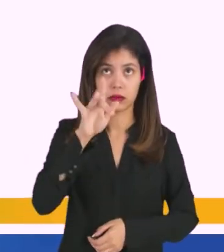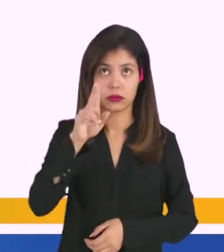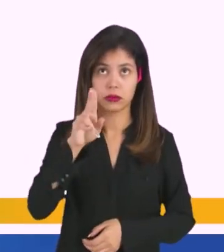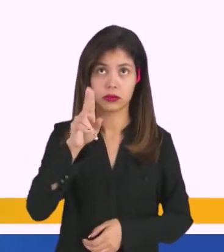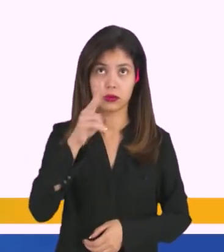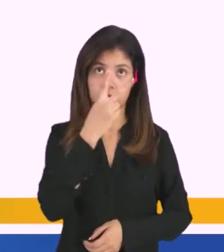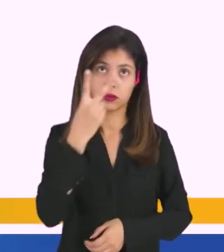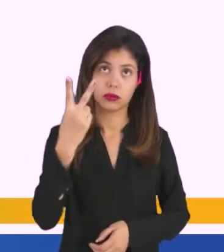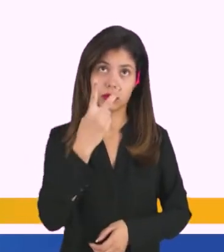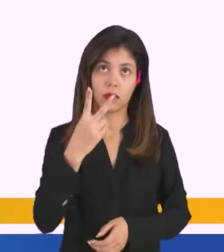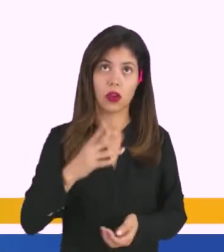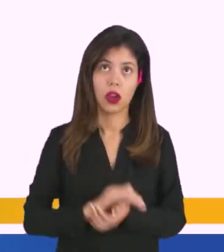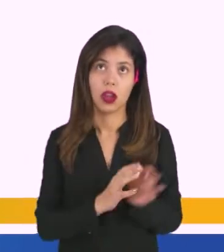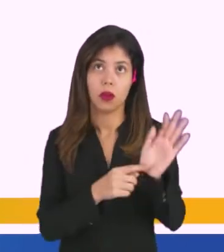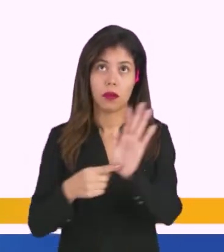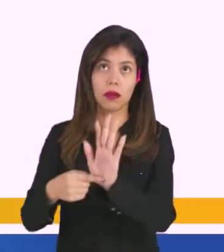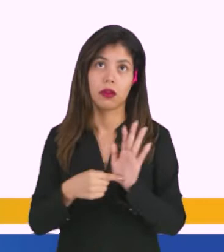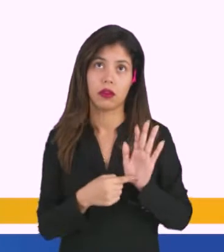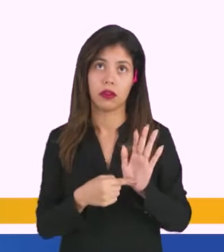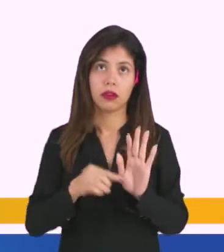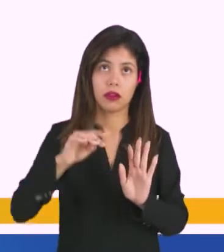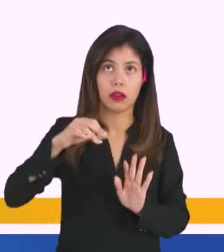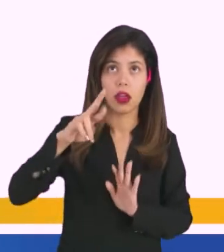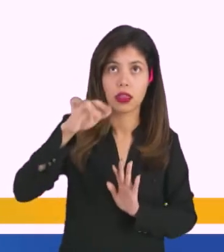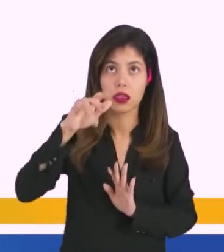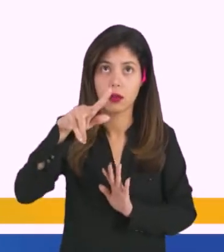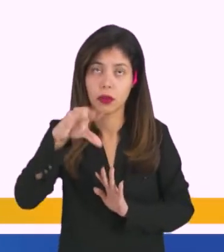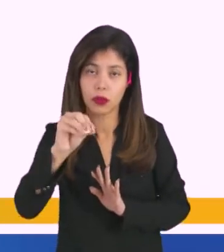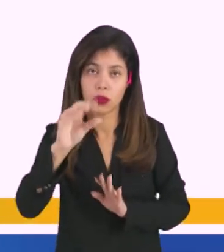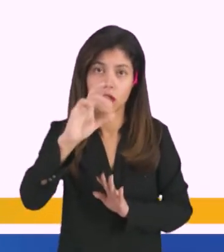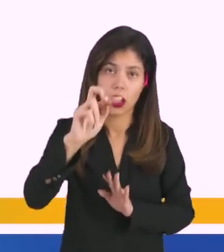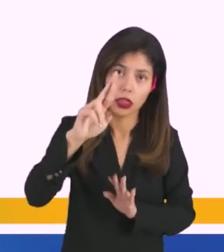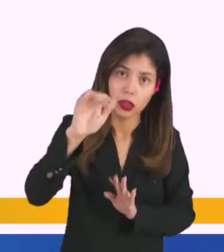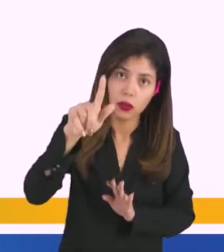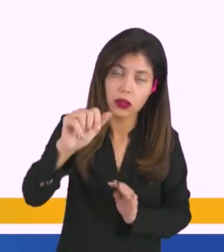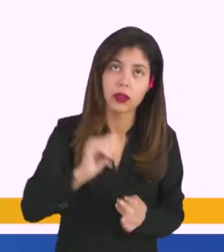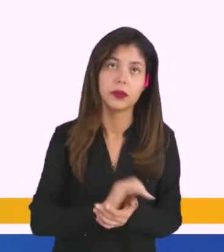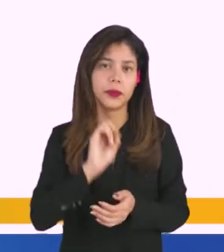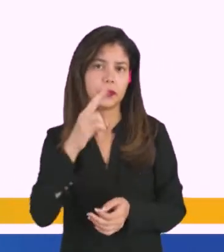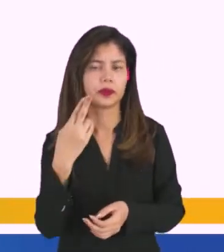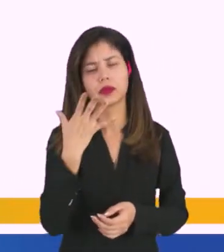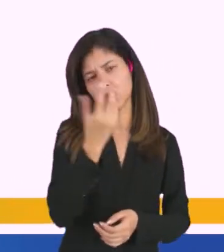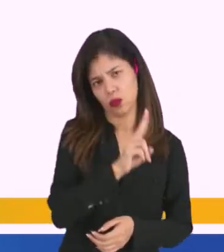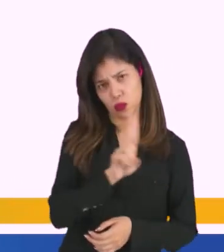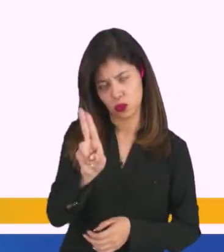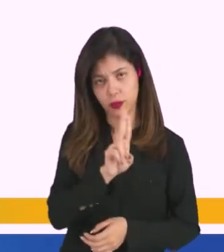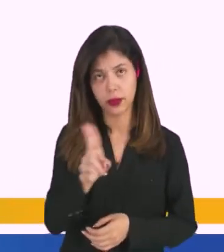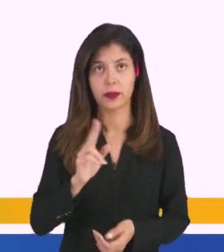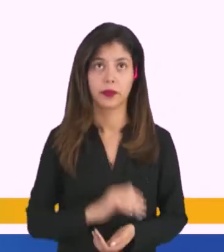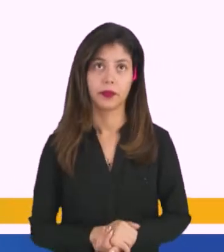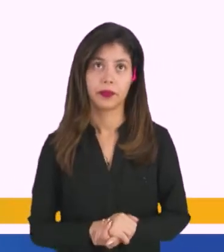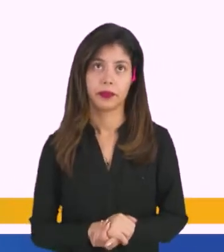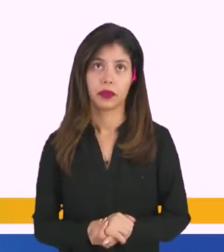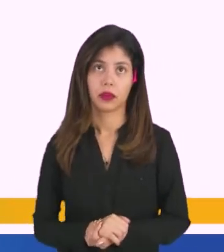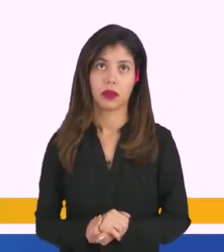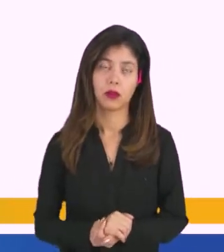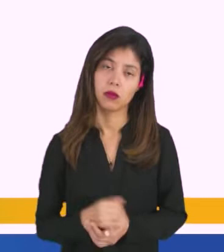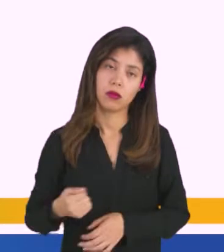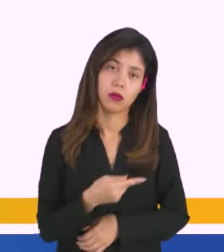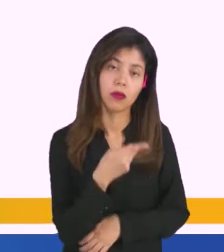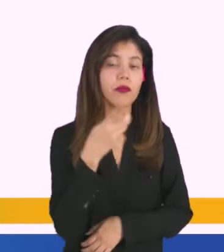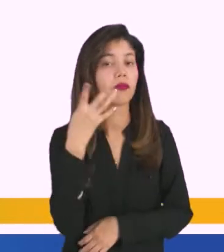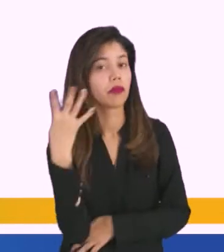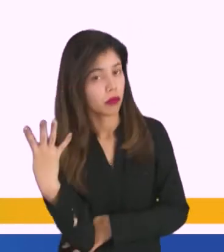variáveis cujo valor é representado por meio de um atributo, uma categoria, ou seja, um nome, né? Uma palavra